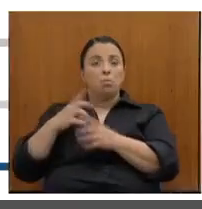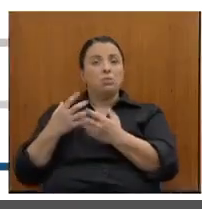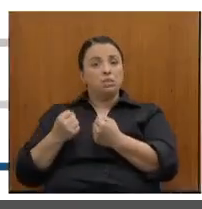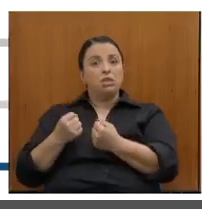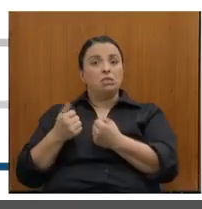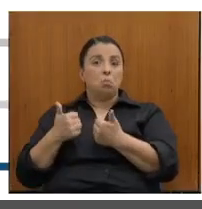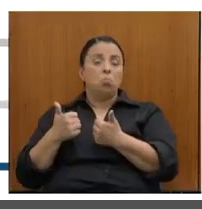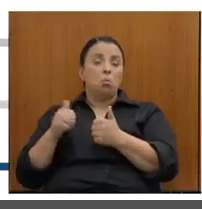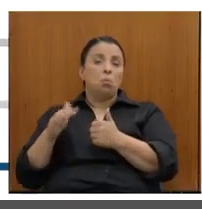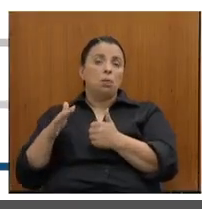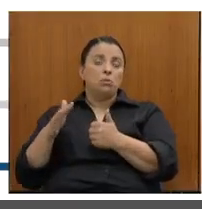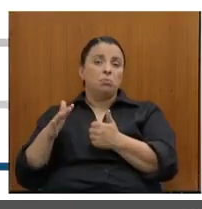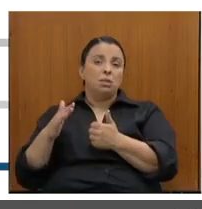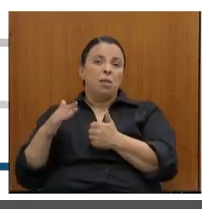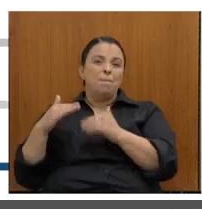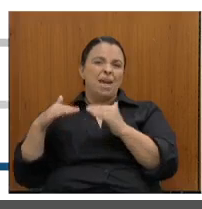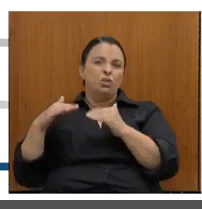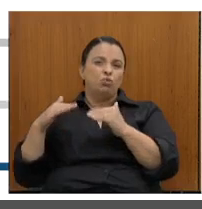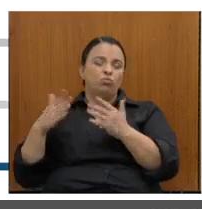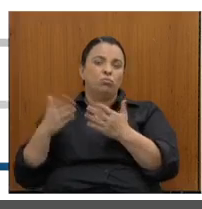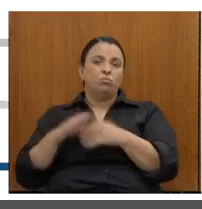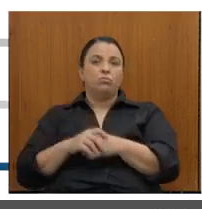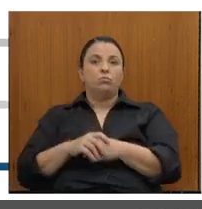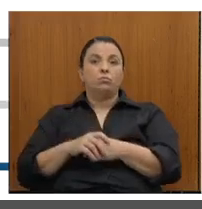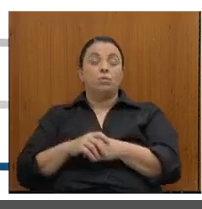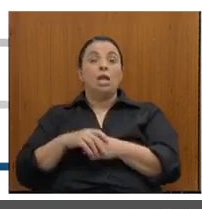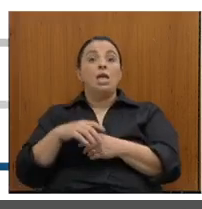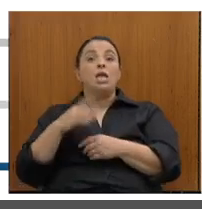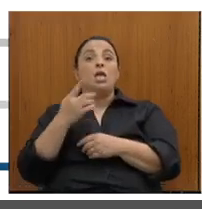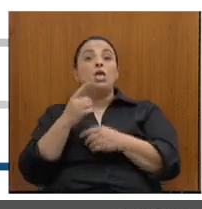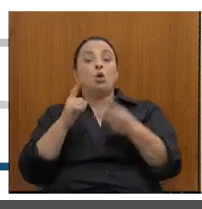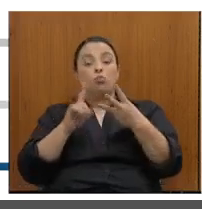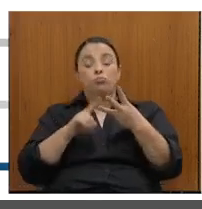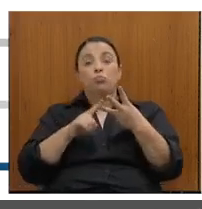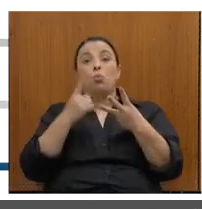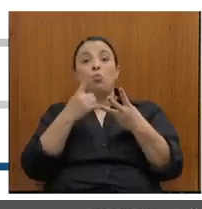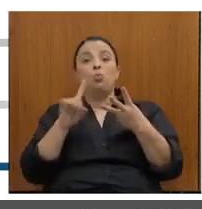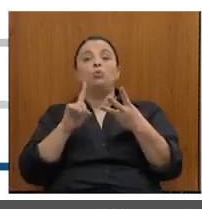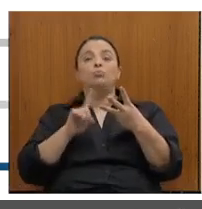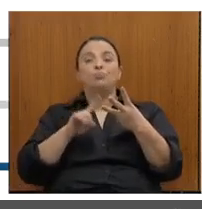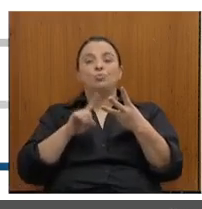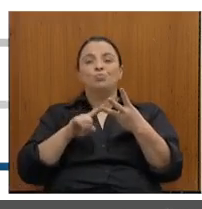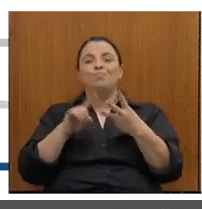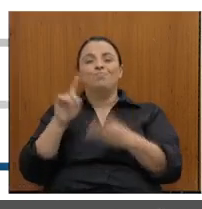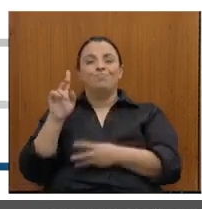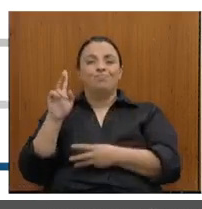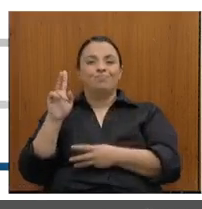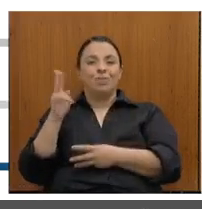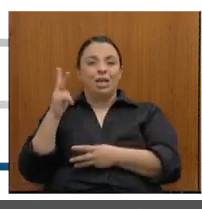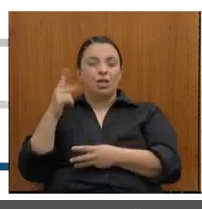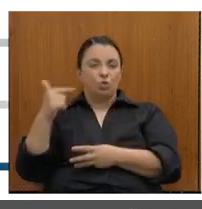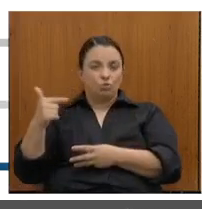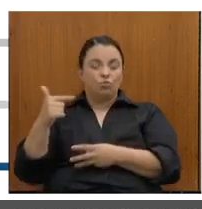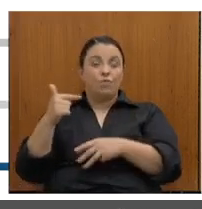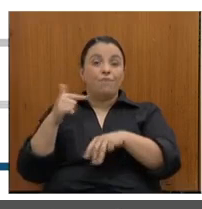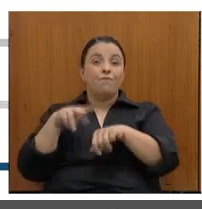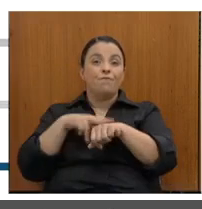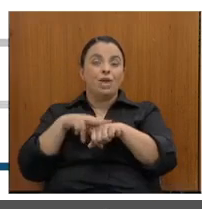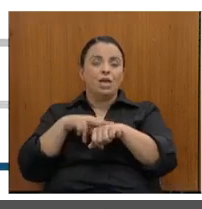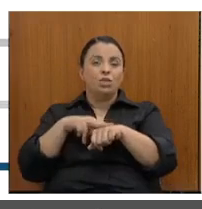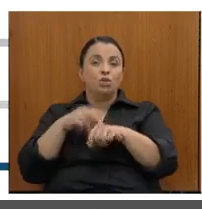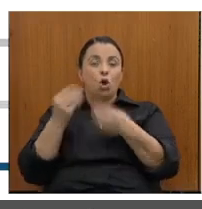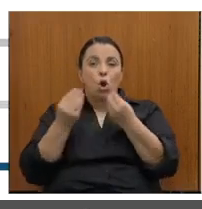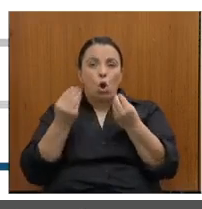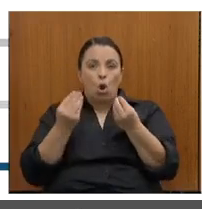dito verde onde nós vamos obter o hidrogênio a partir da eletrólise da água ou de